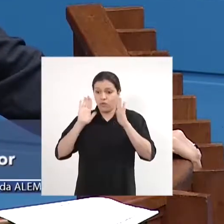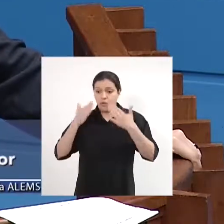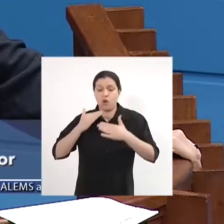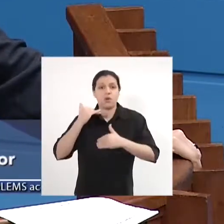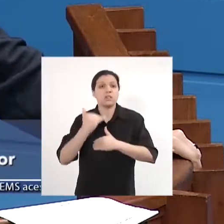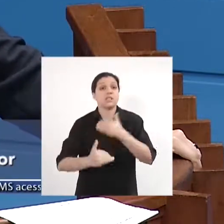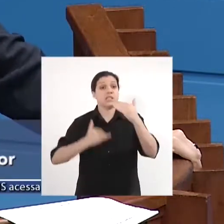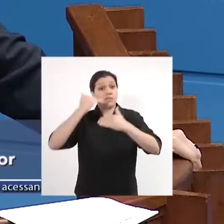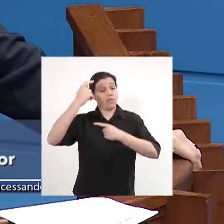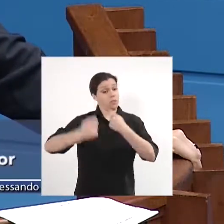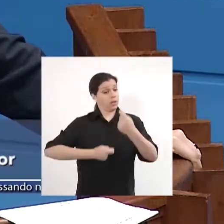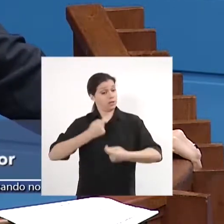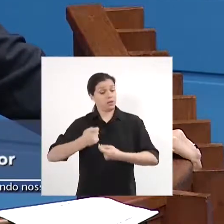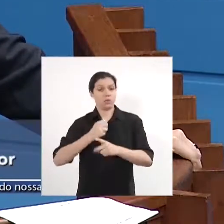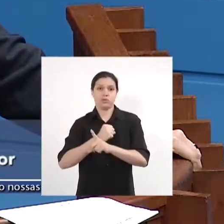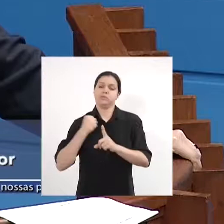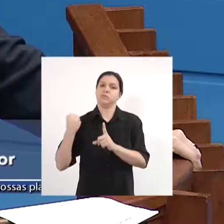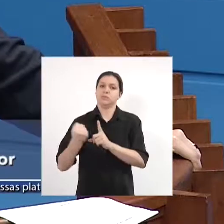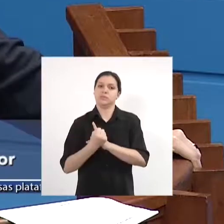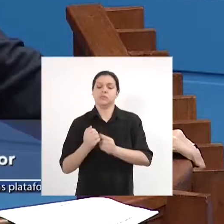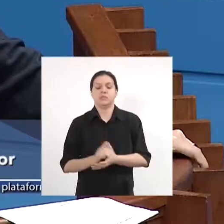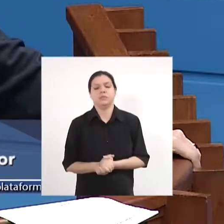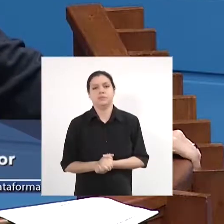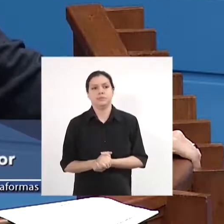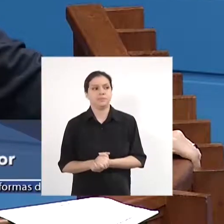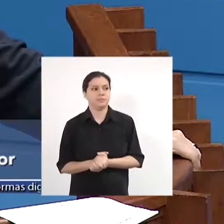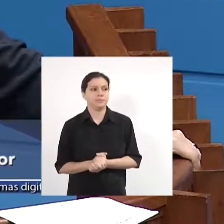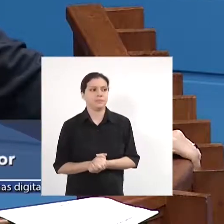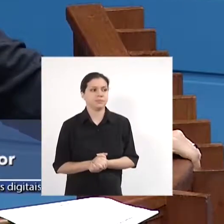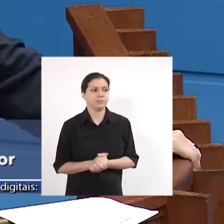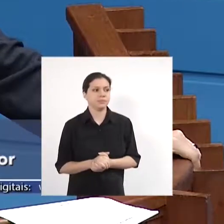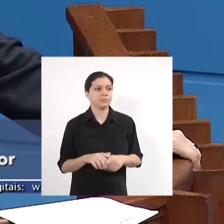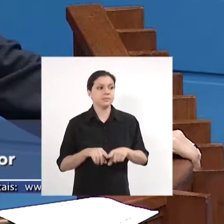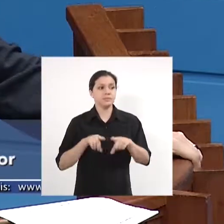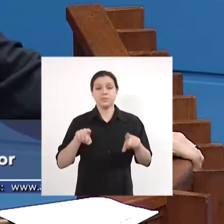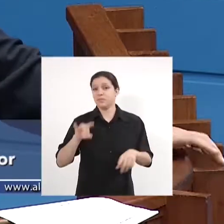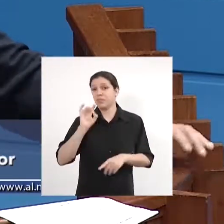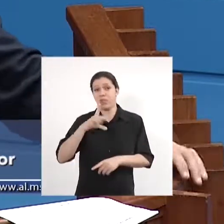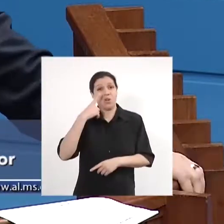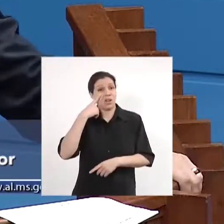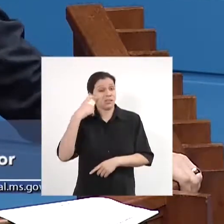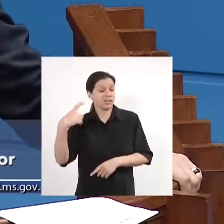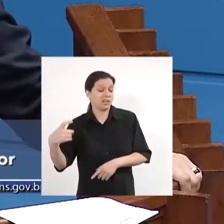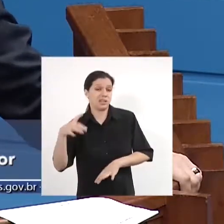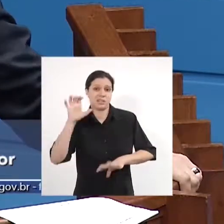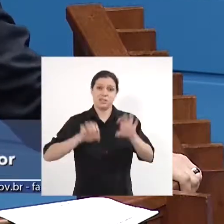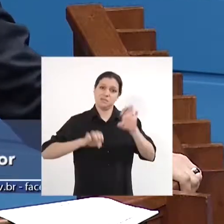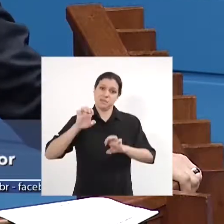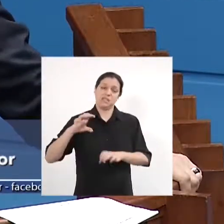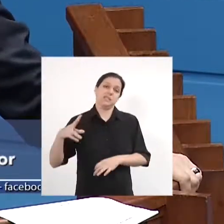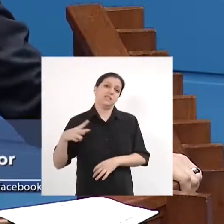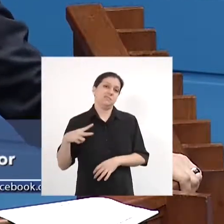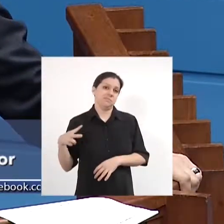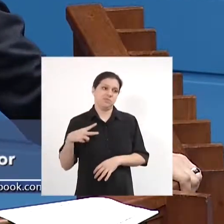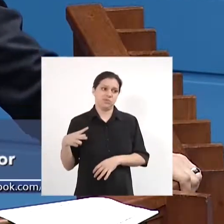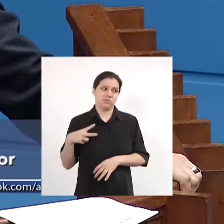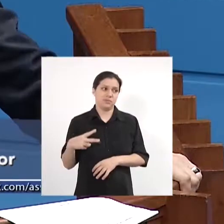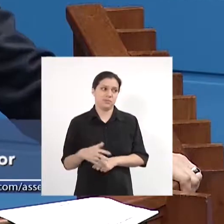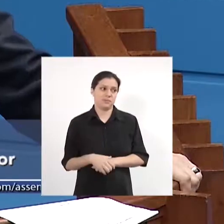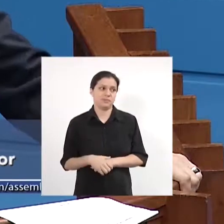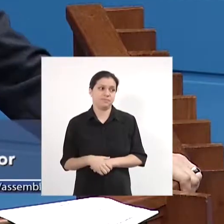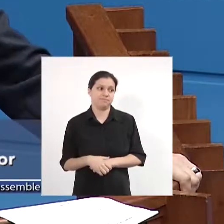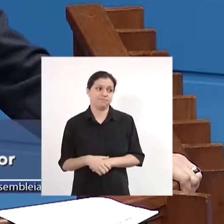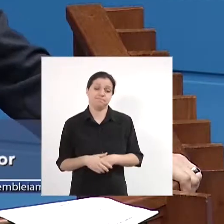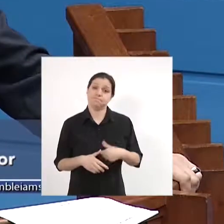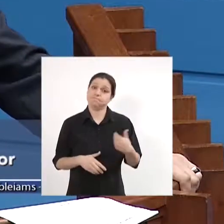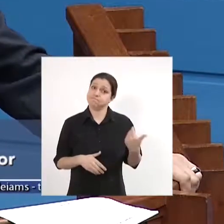desenvolvimento econômico e social, estariam atendendo aos interesses de empresas privadas, a lógica